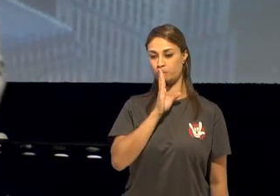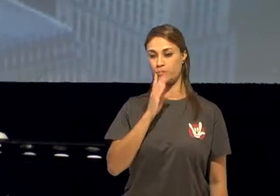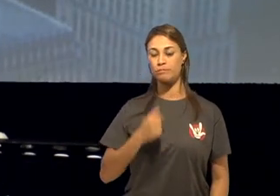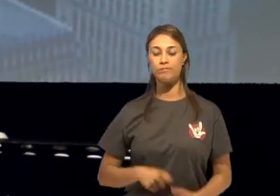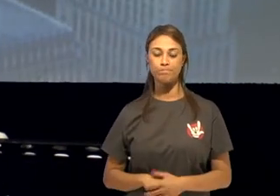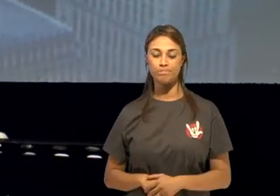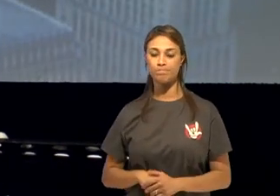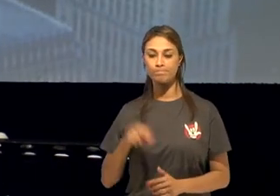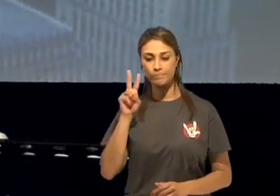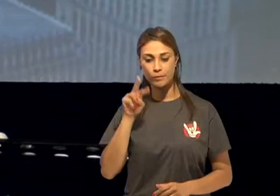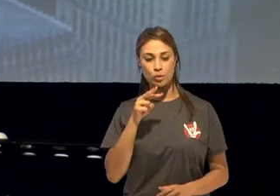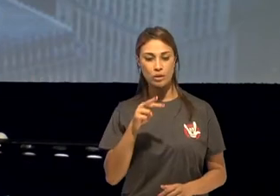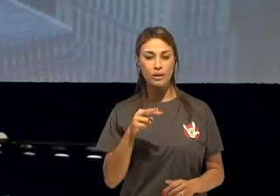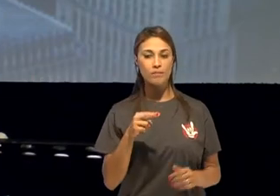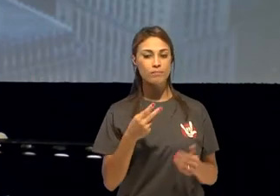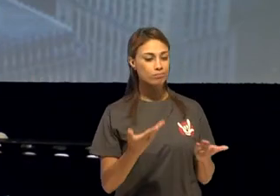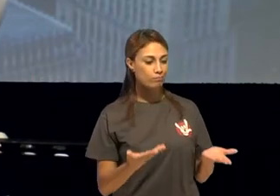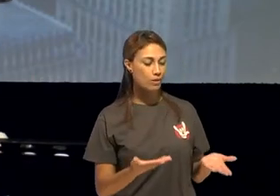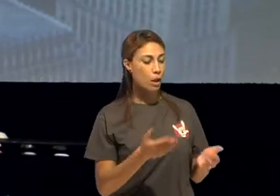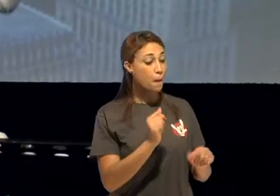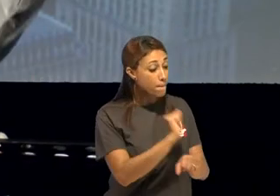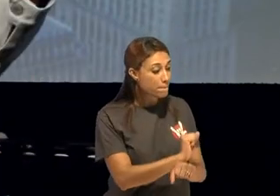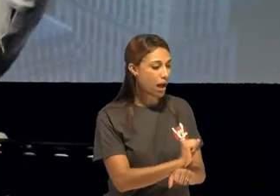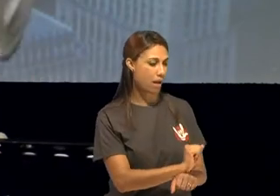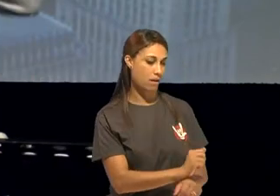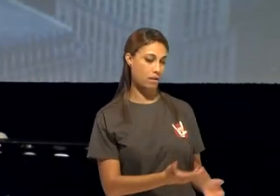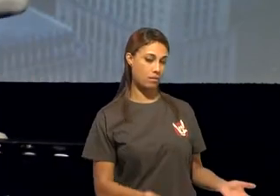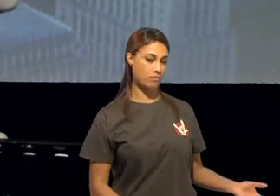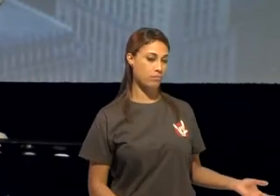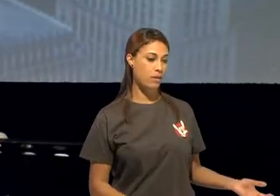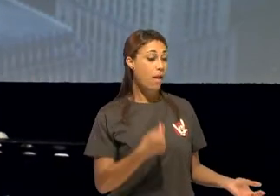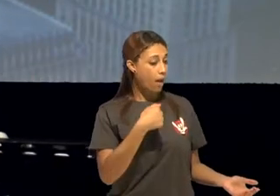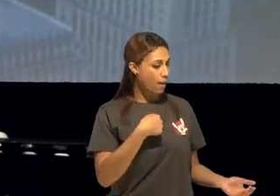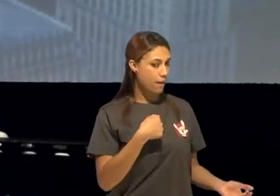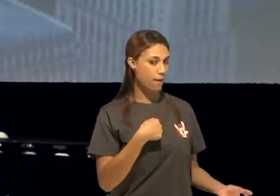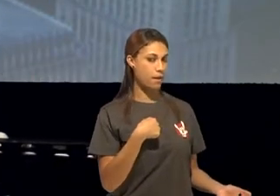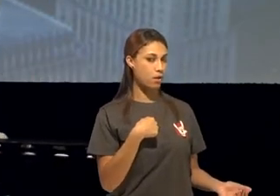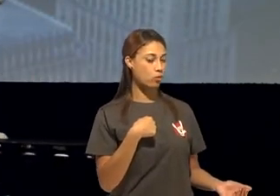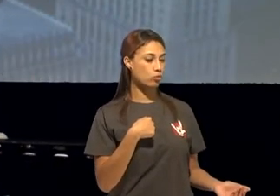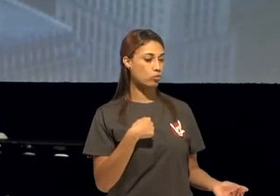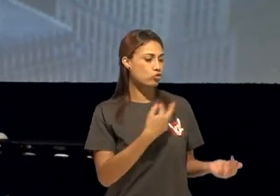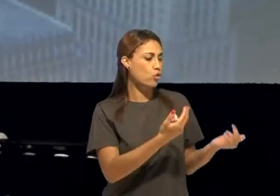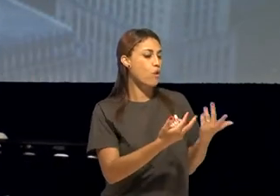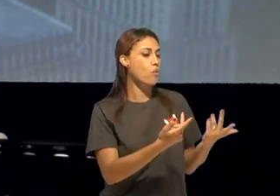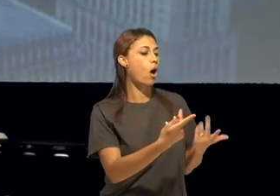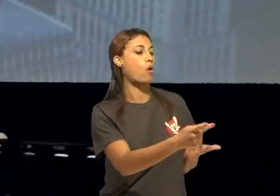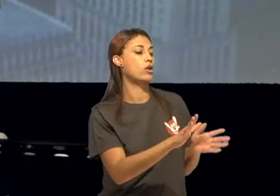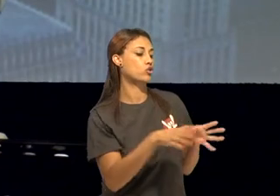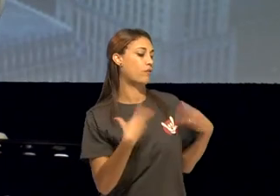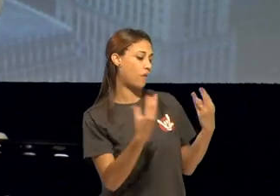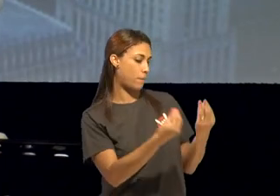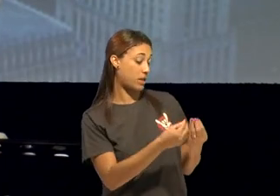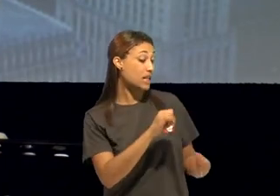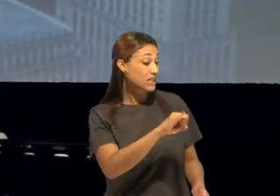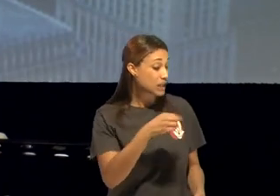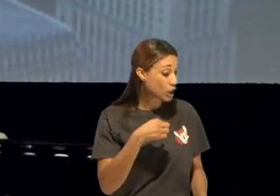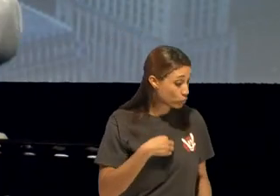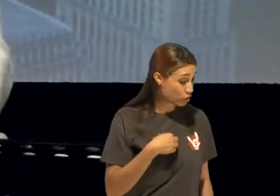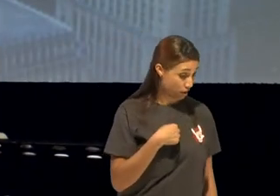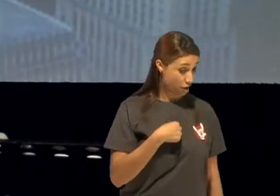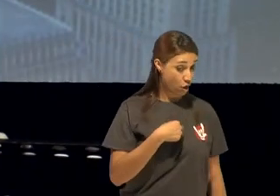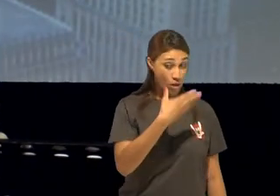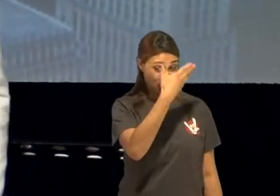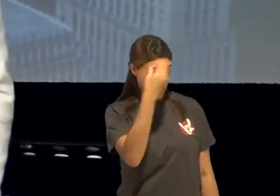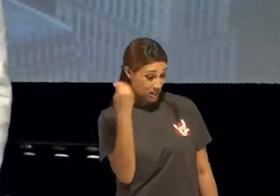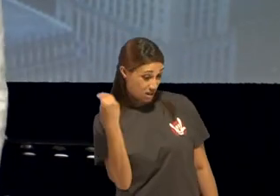mano, para de me enxergar nos outros. E outra coisa, se um dia eu esquecer do seu aniversário, não quer dizer